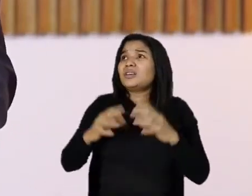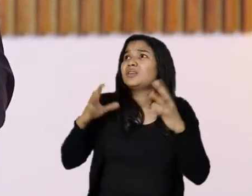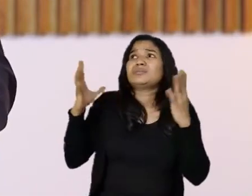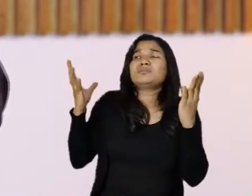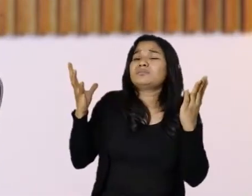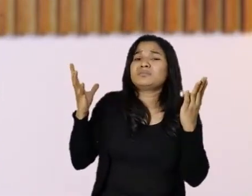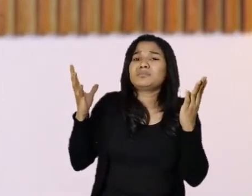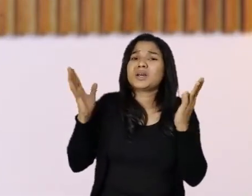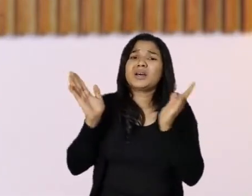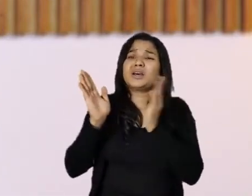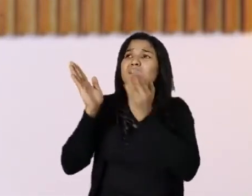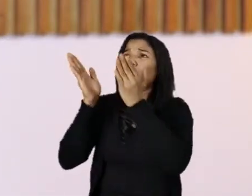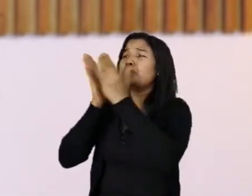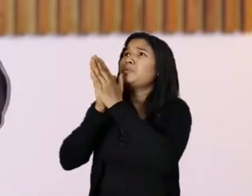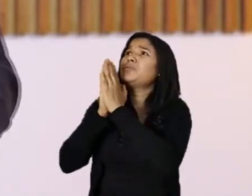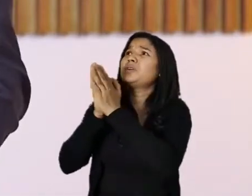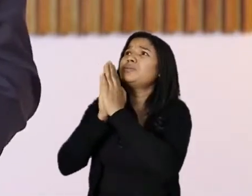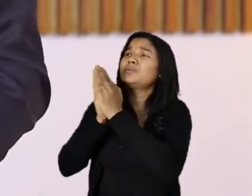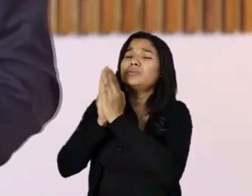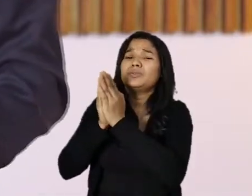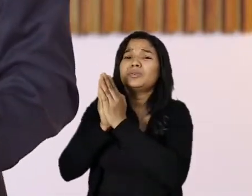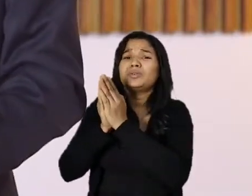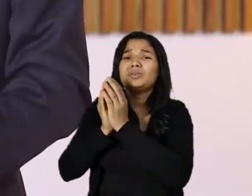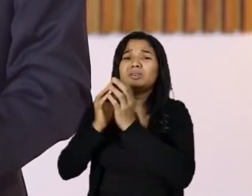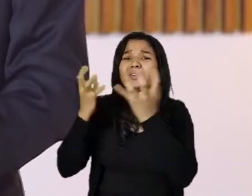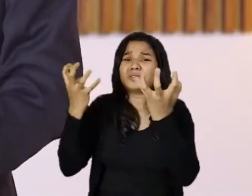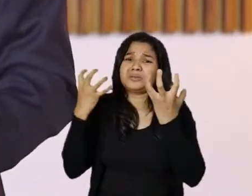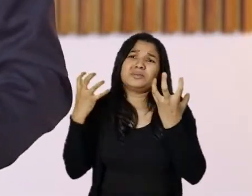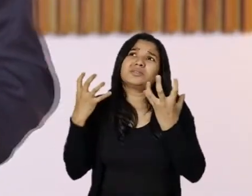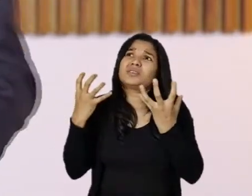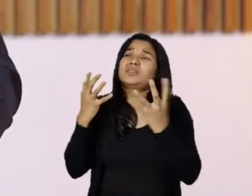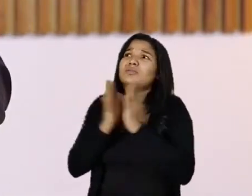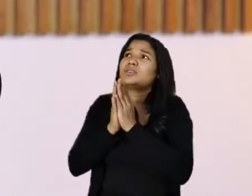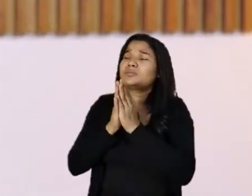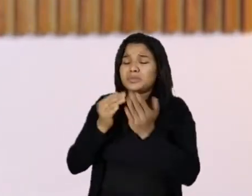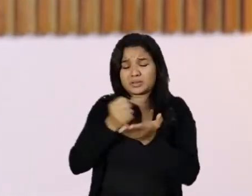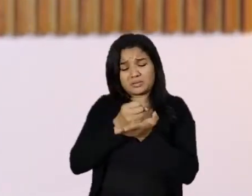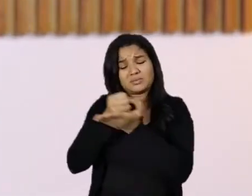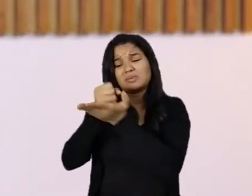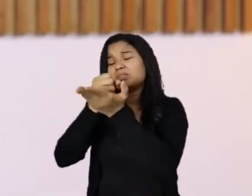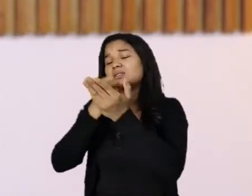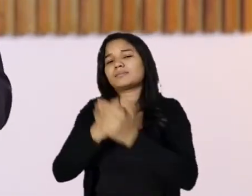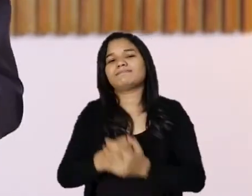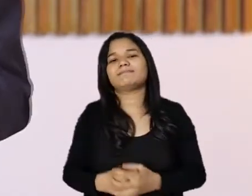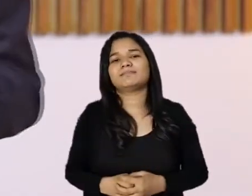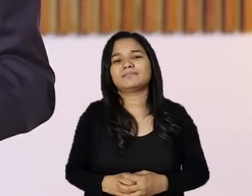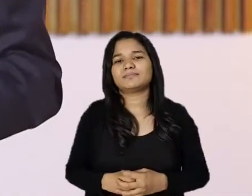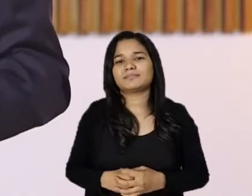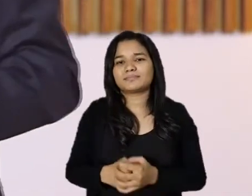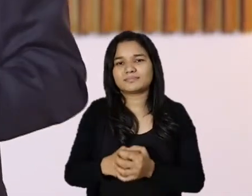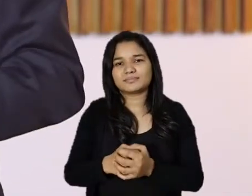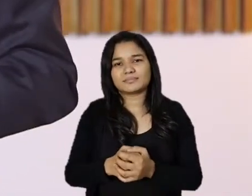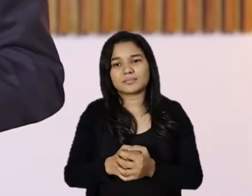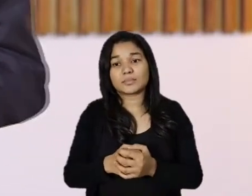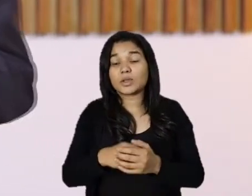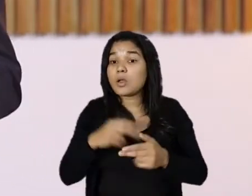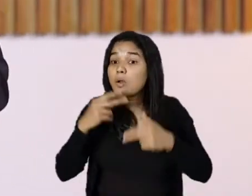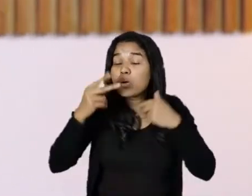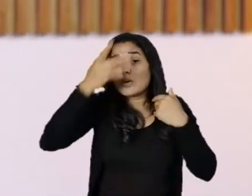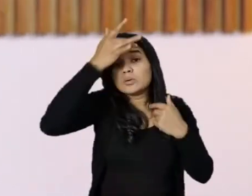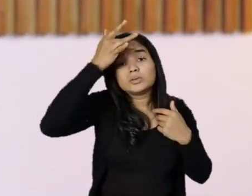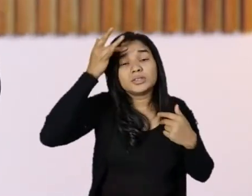Os animais queriam proteção dos seres humanos, mas em vão buscavam. Outros amarravam seus filhos aos